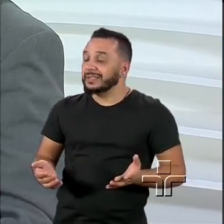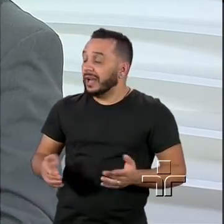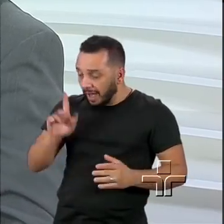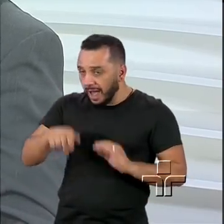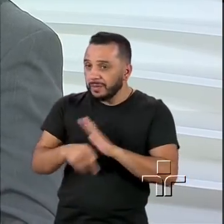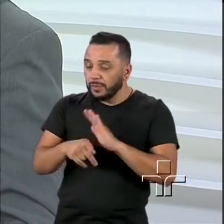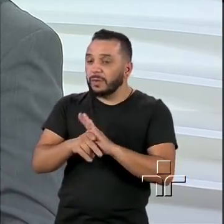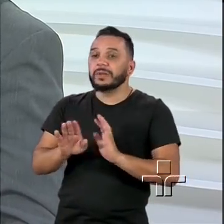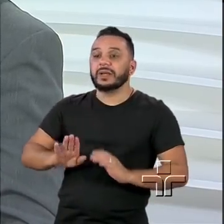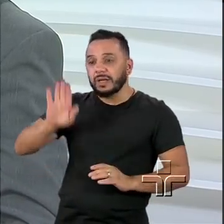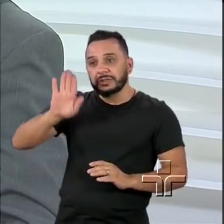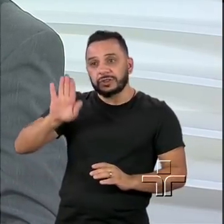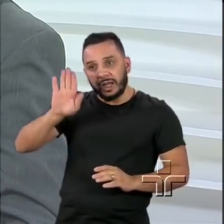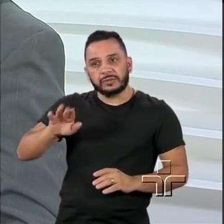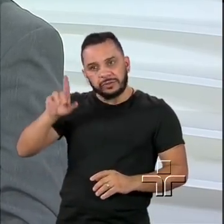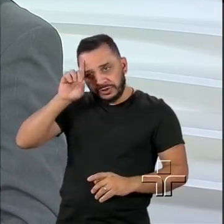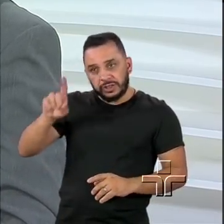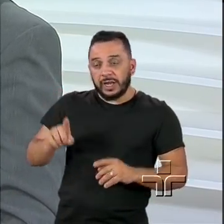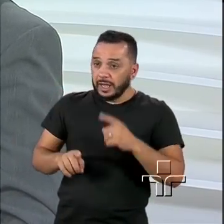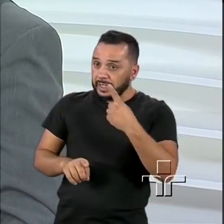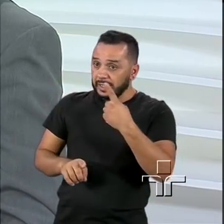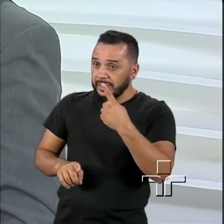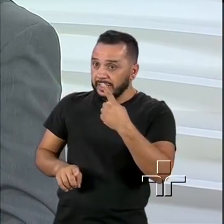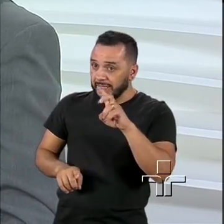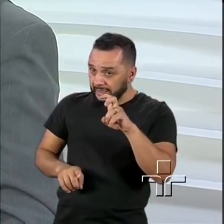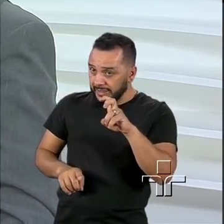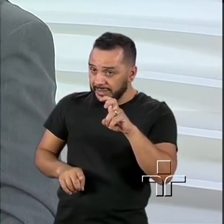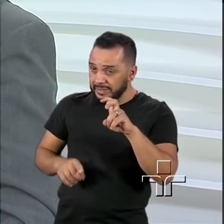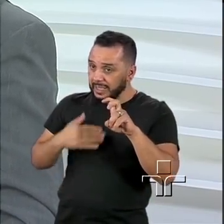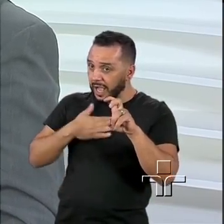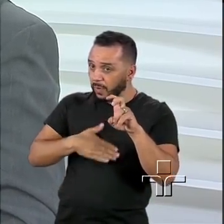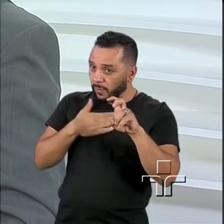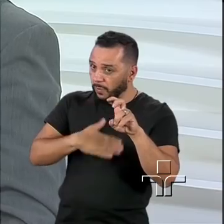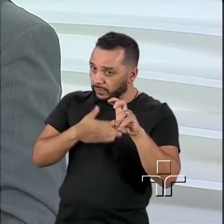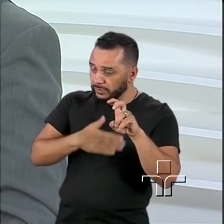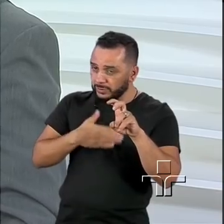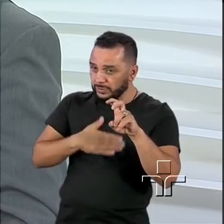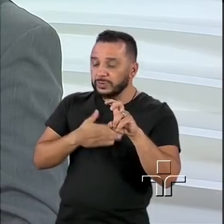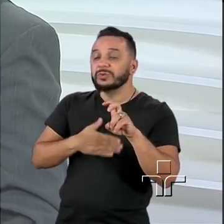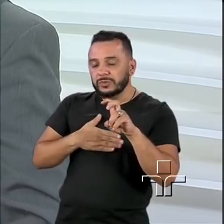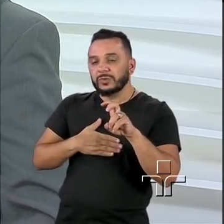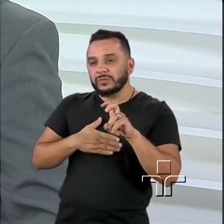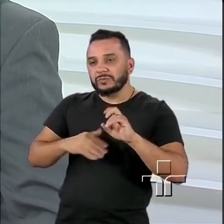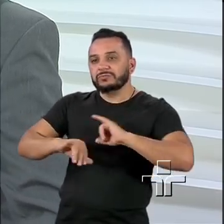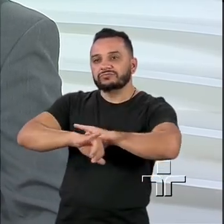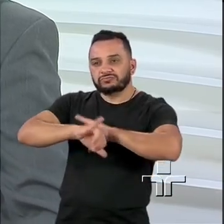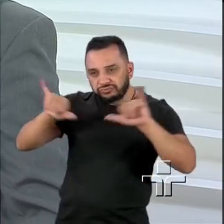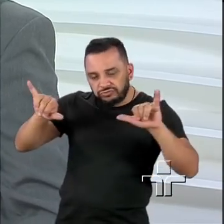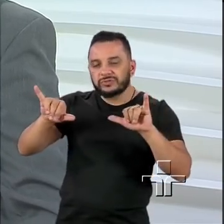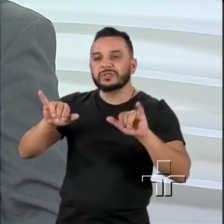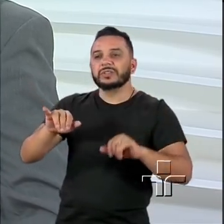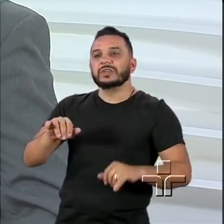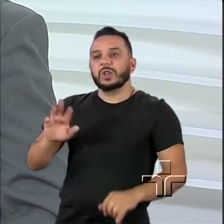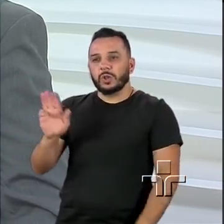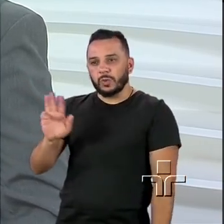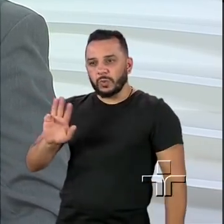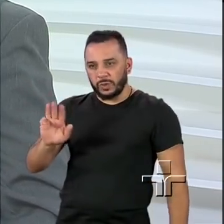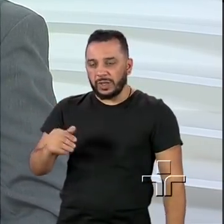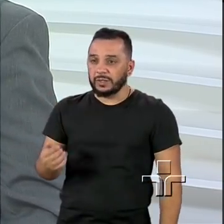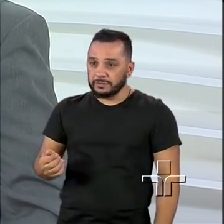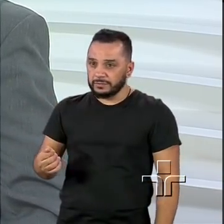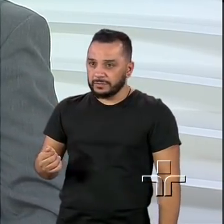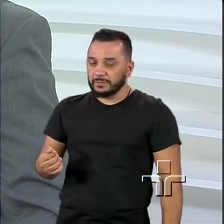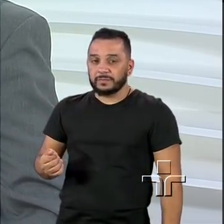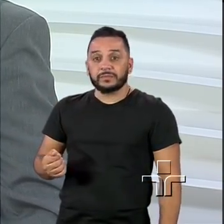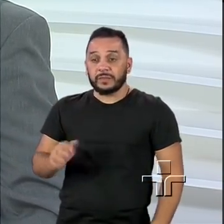nosso candidato, dia 15 de agosto escreveremos. E aguarde e verá. Tá certo. E